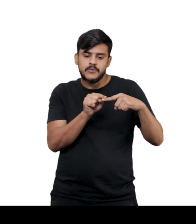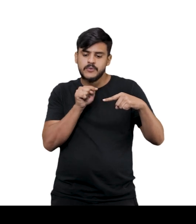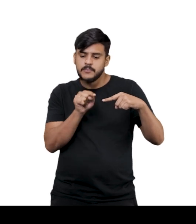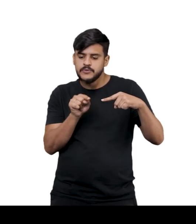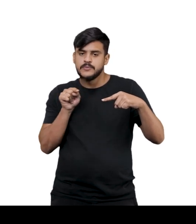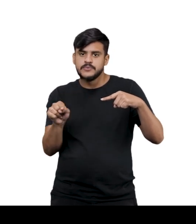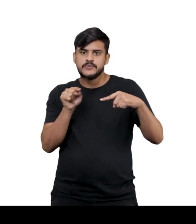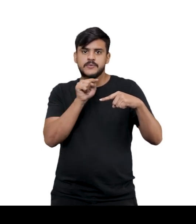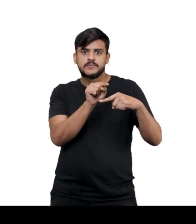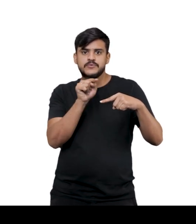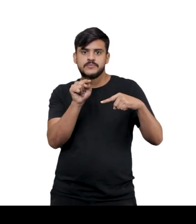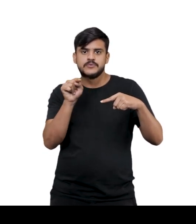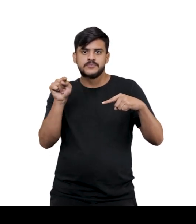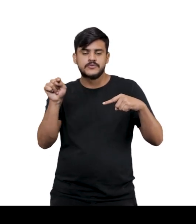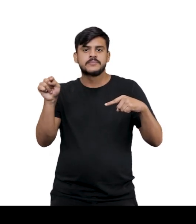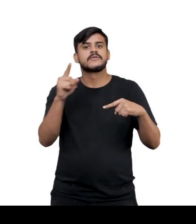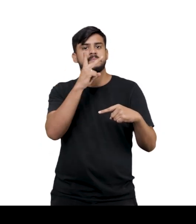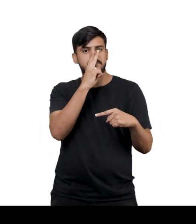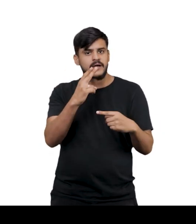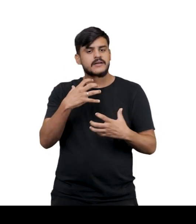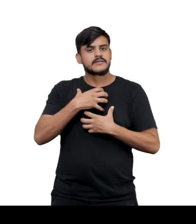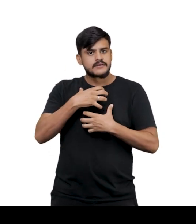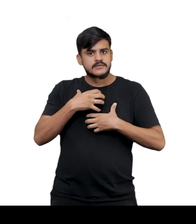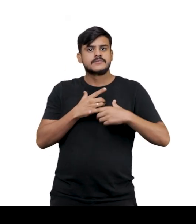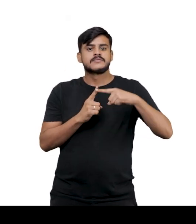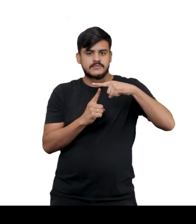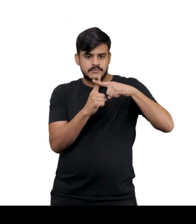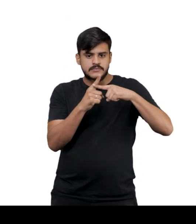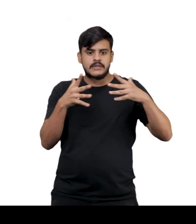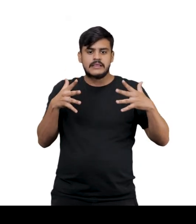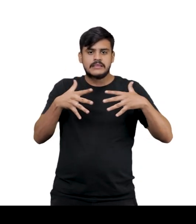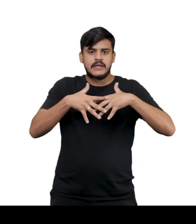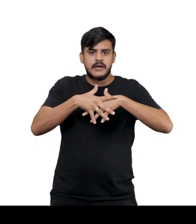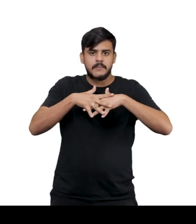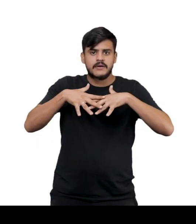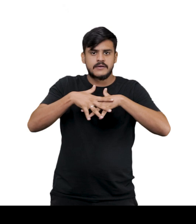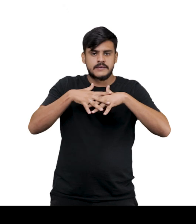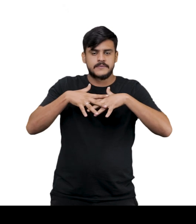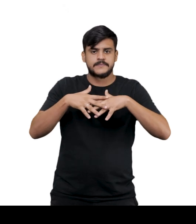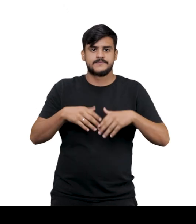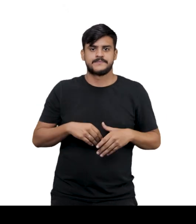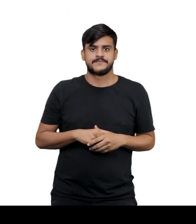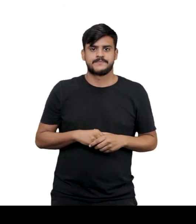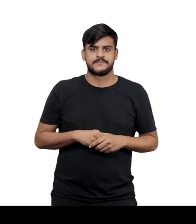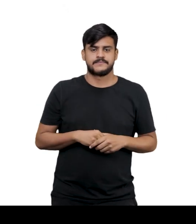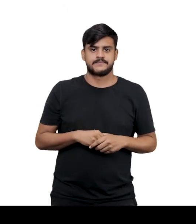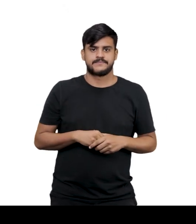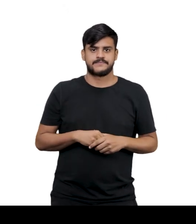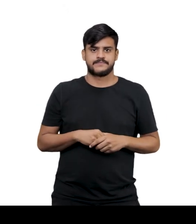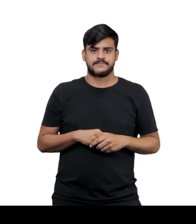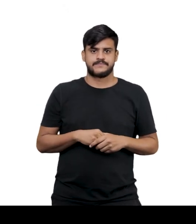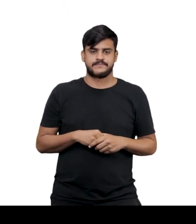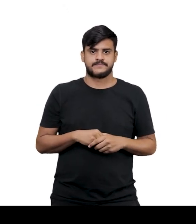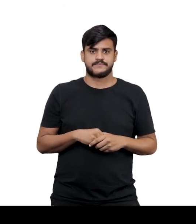encontram e criam pontos de acento, reforçando a sensação de uma trama minuciosa.